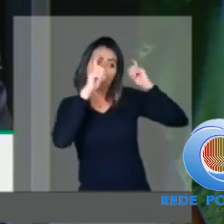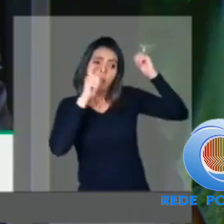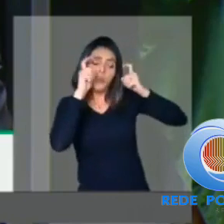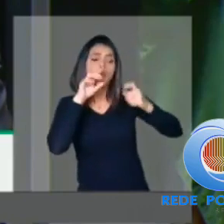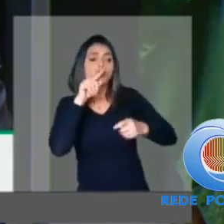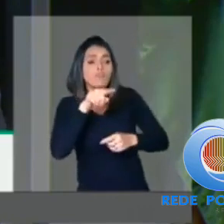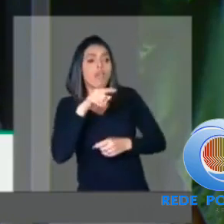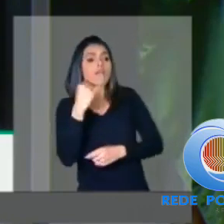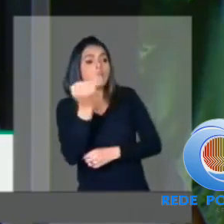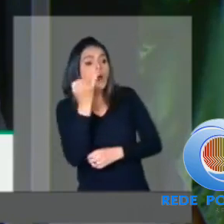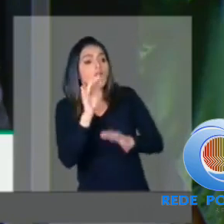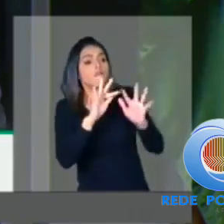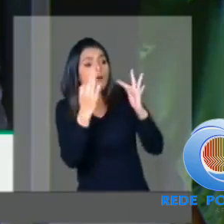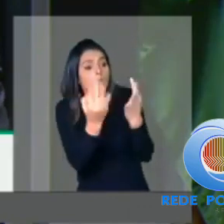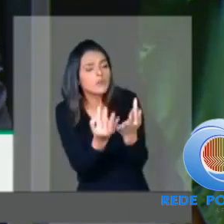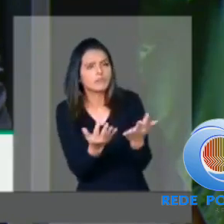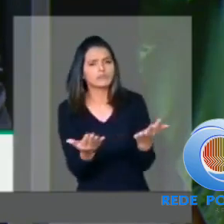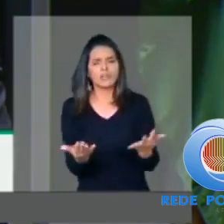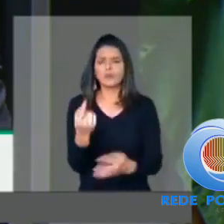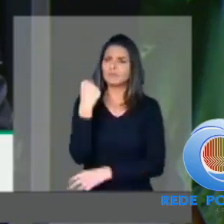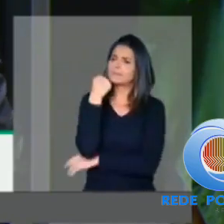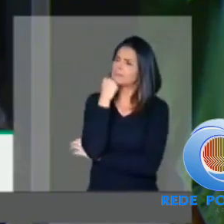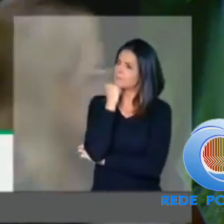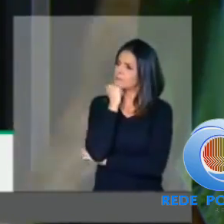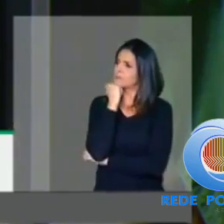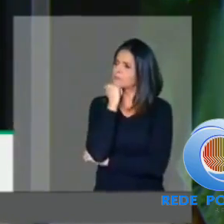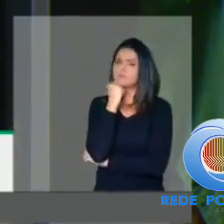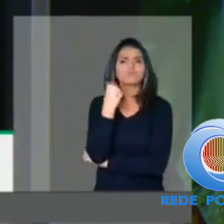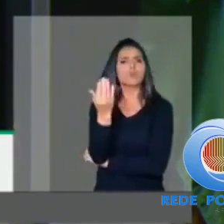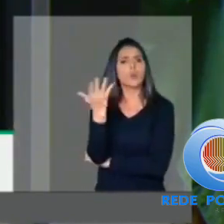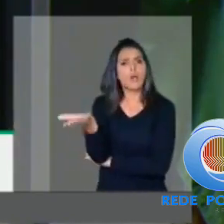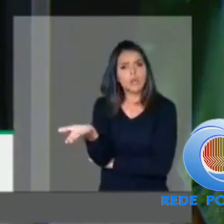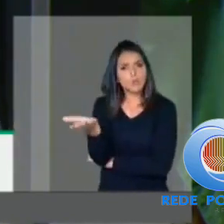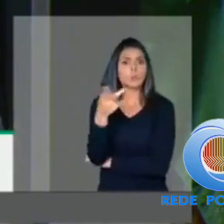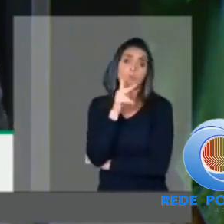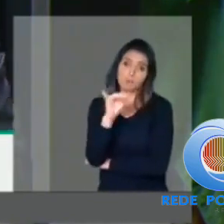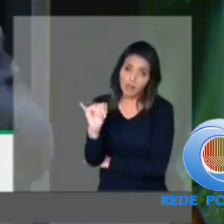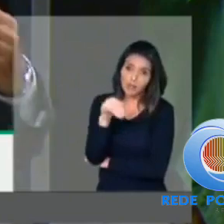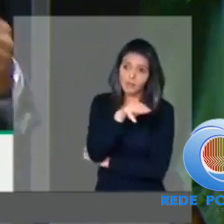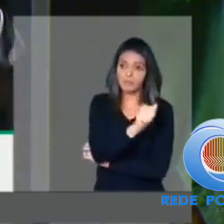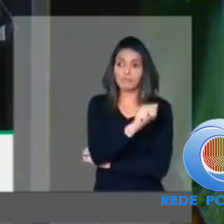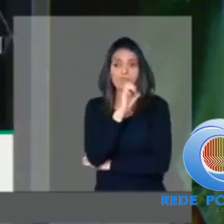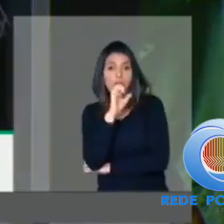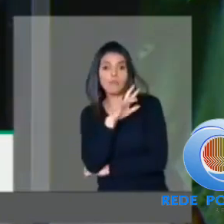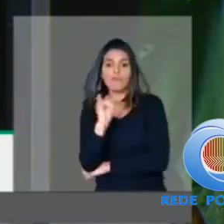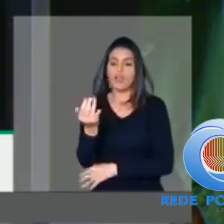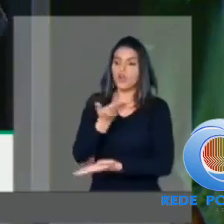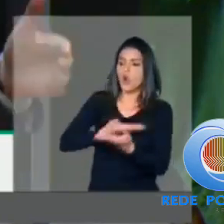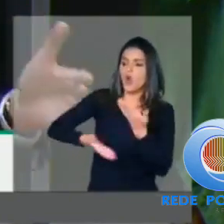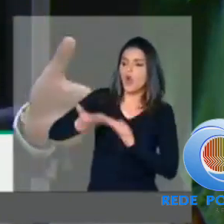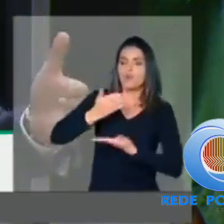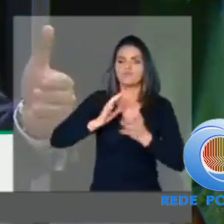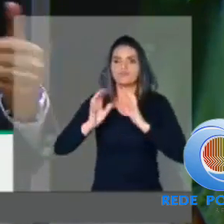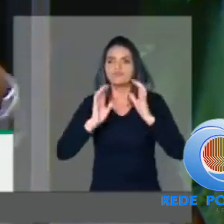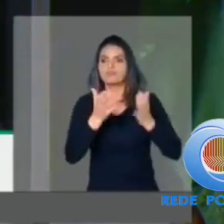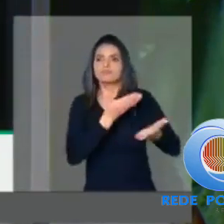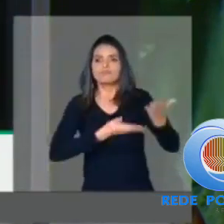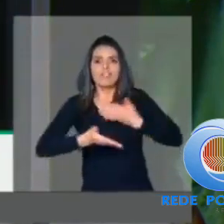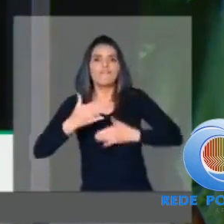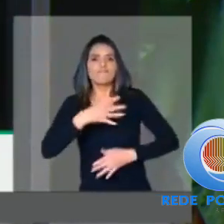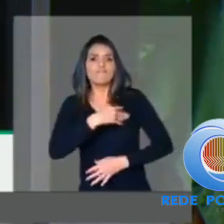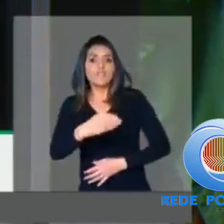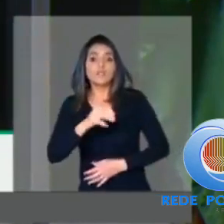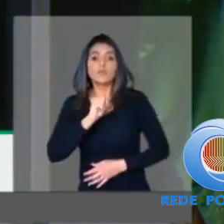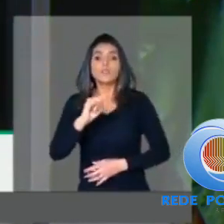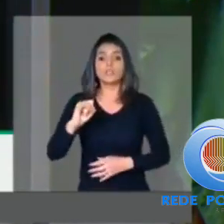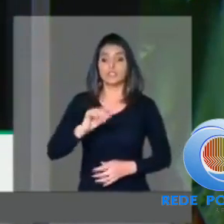famílias. Eu me pergunto, deputado Fontana, quando é que os pais e as mães vão poder conviver com seus filhos